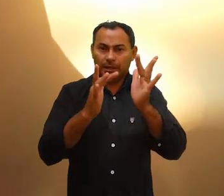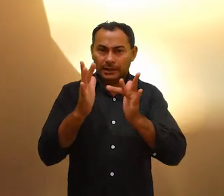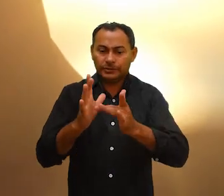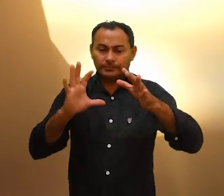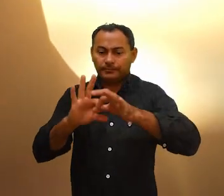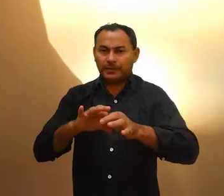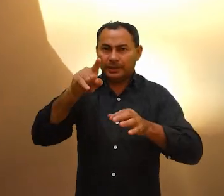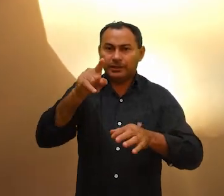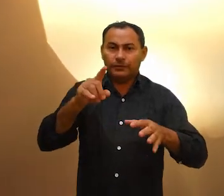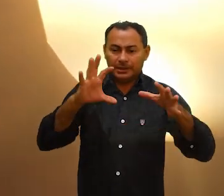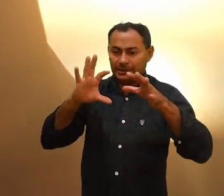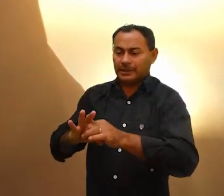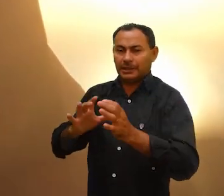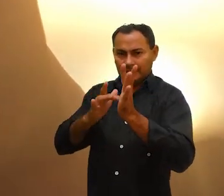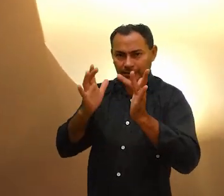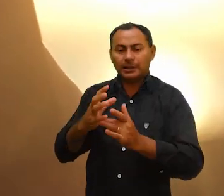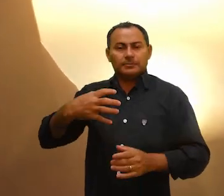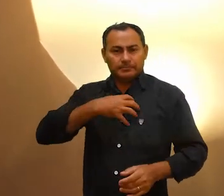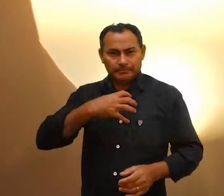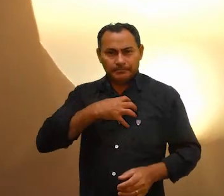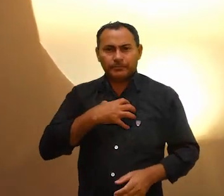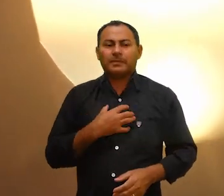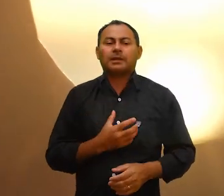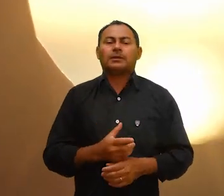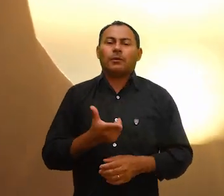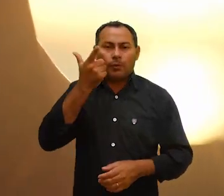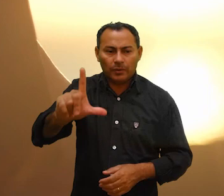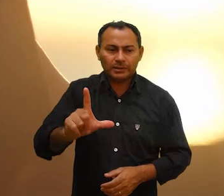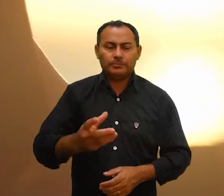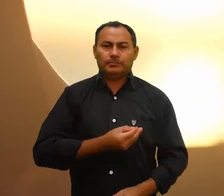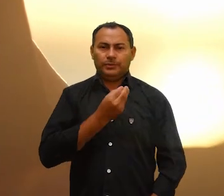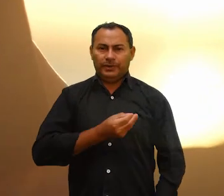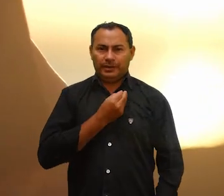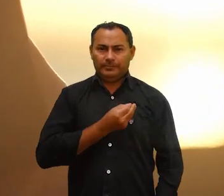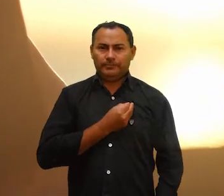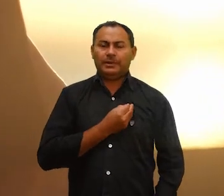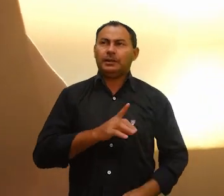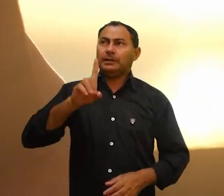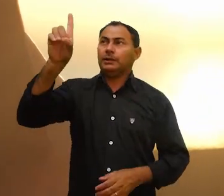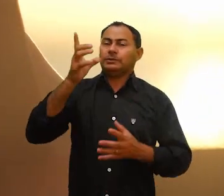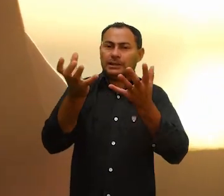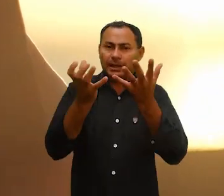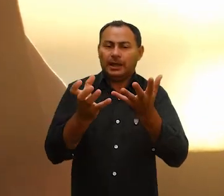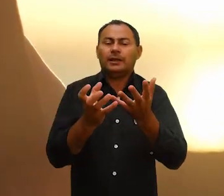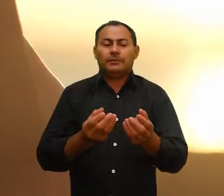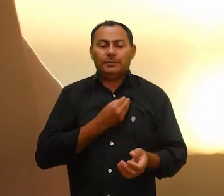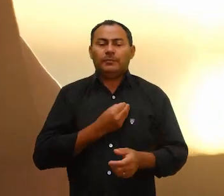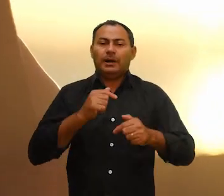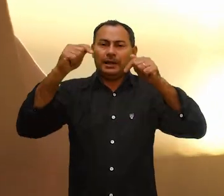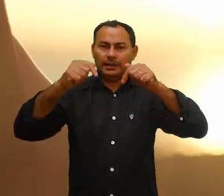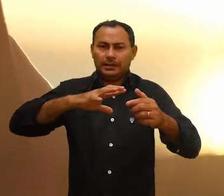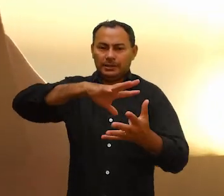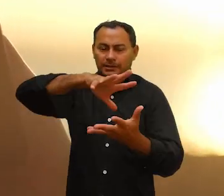Cristo em você e você em Cristo. É desta forma que conseguimos viver como Deus quer que venhamos